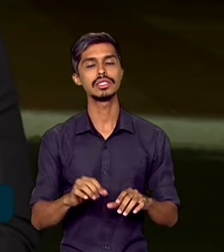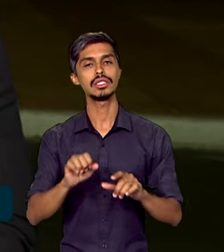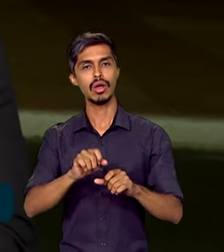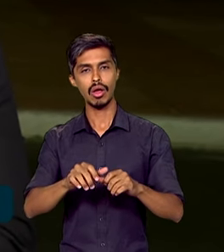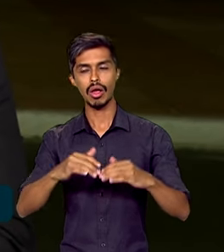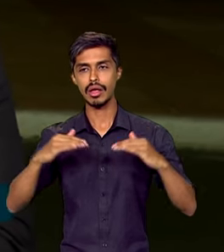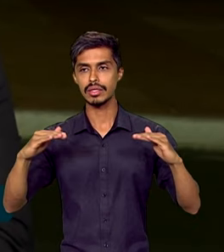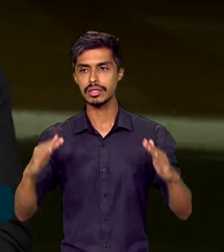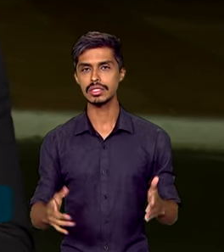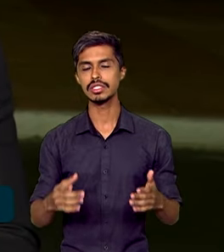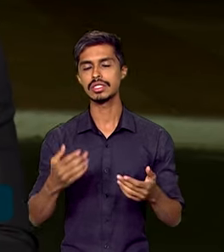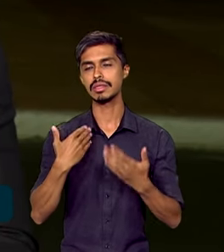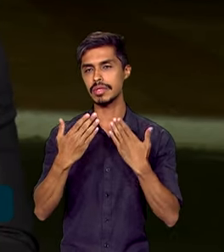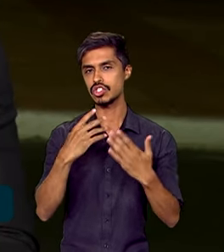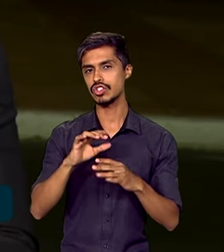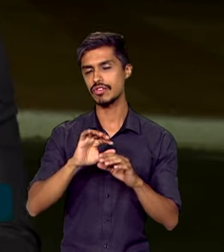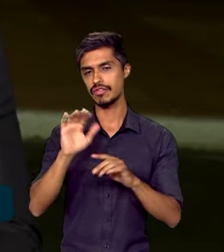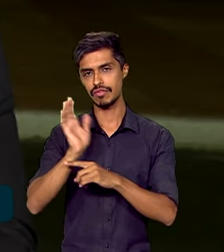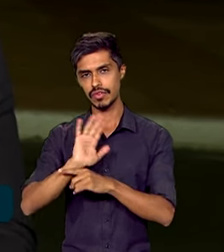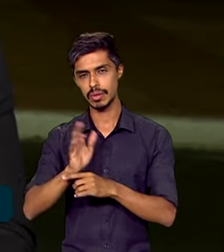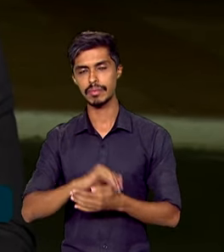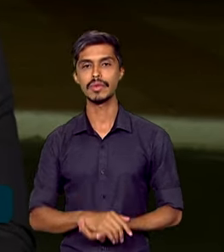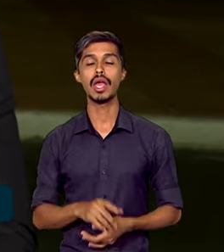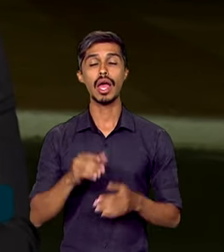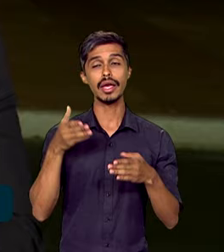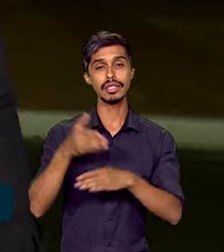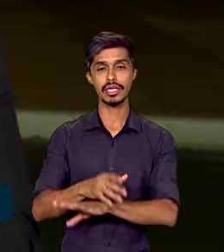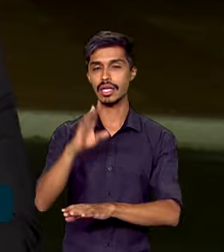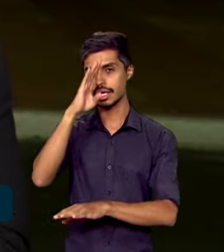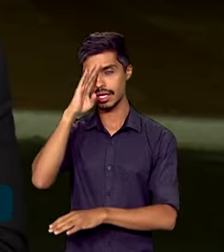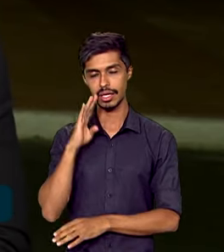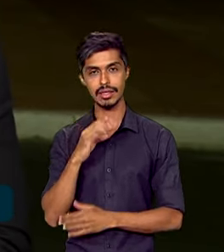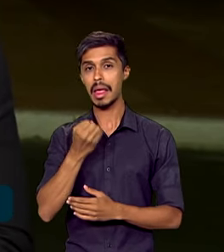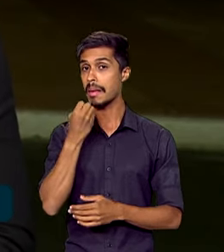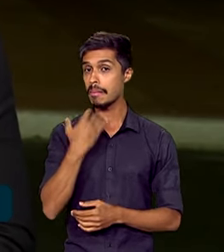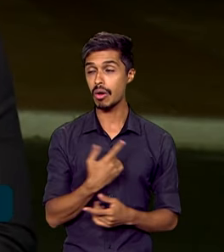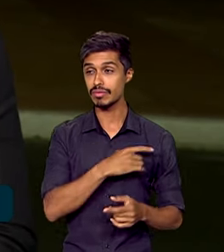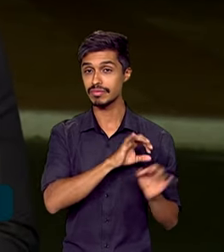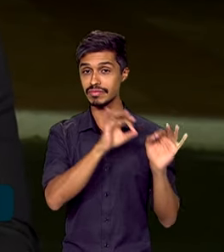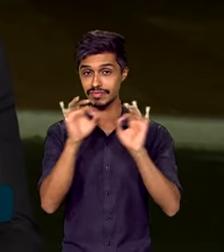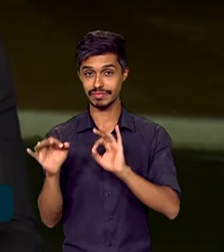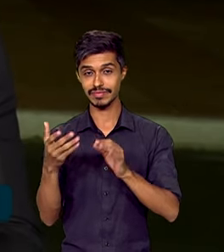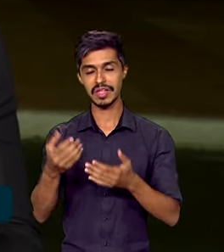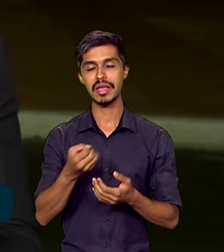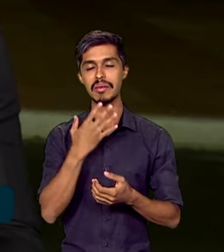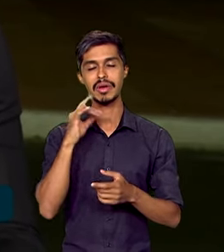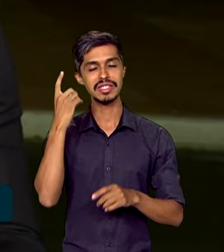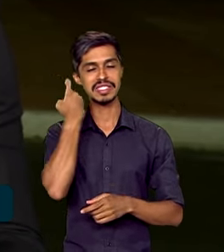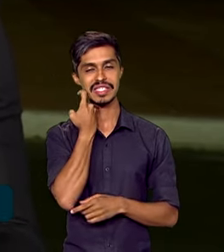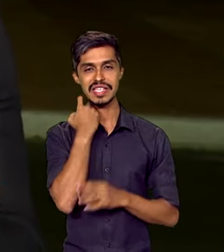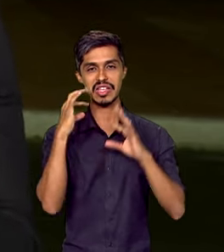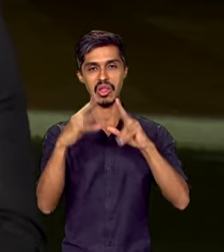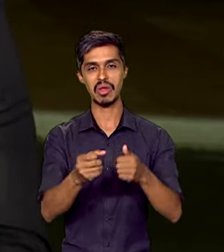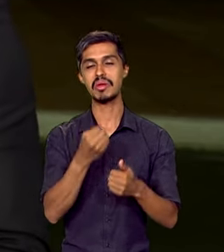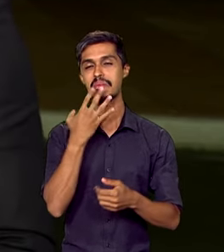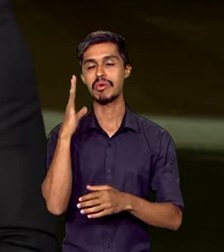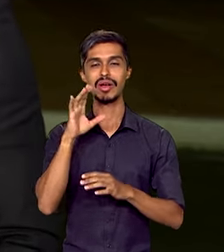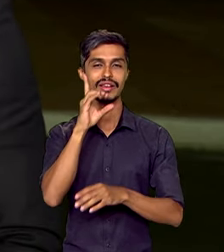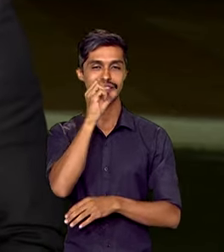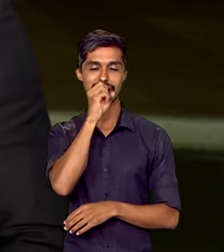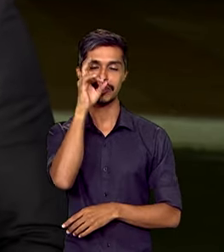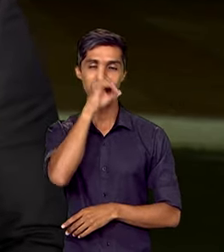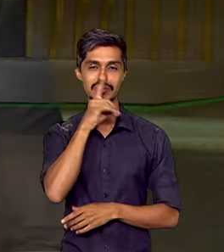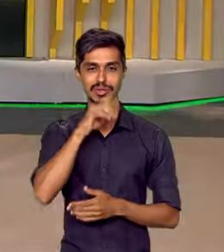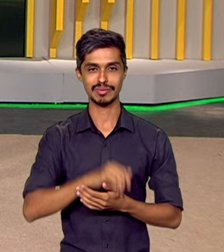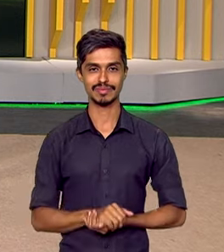de filme e a entrada Claro é gratuita Vale pena conferir uma boa sexta-feira para todo mundo um bom feriado eu